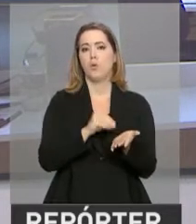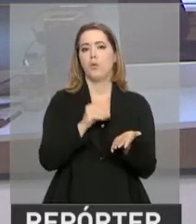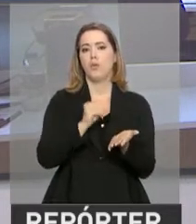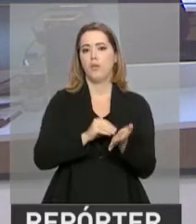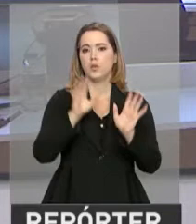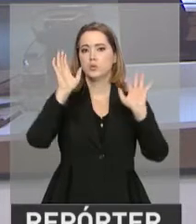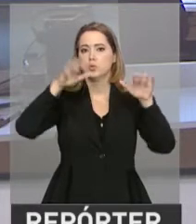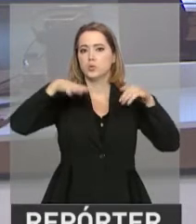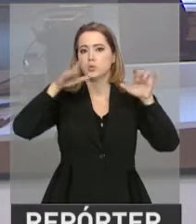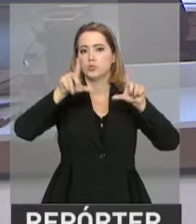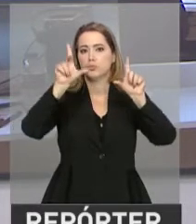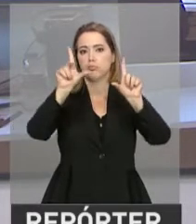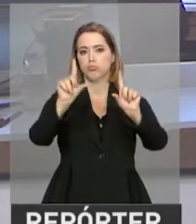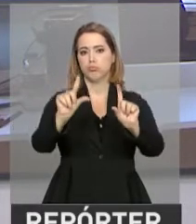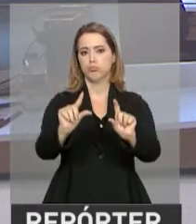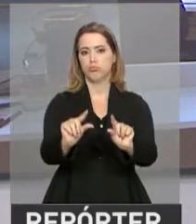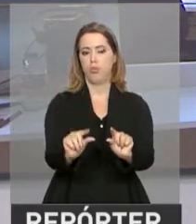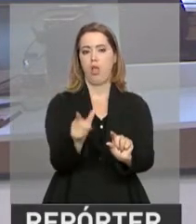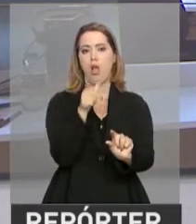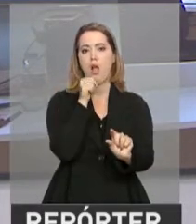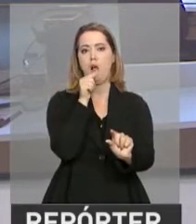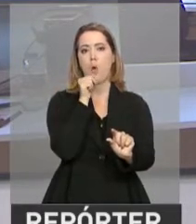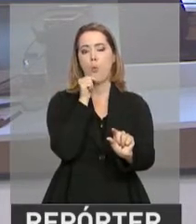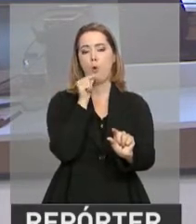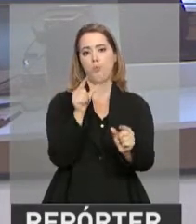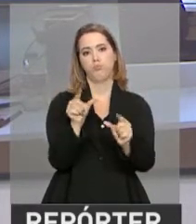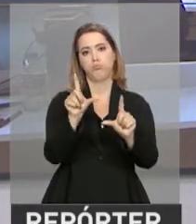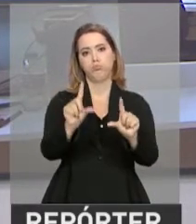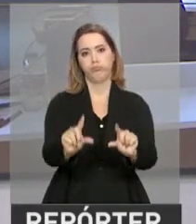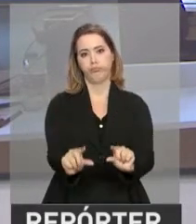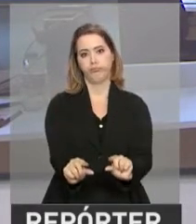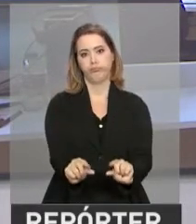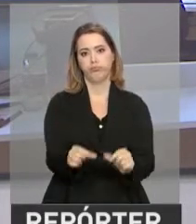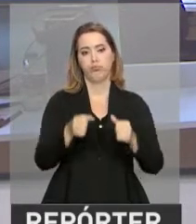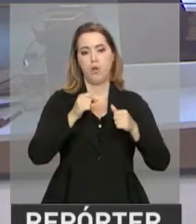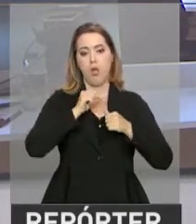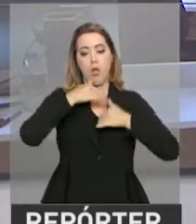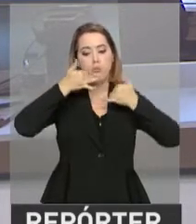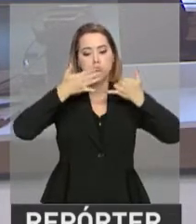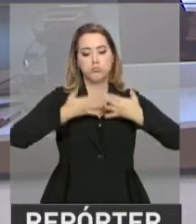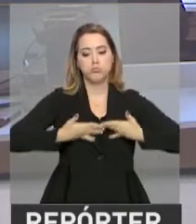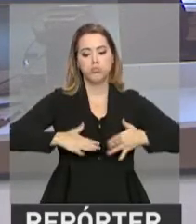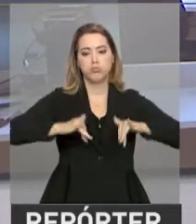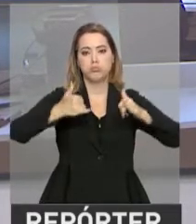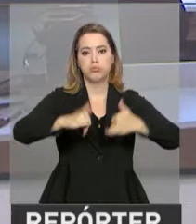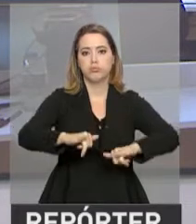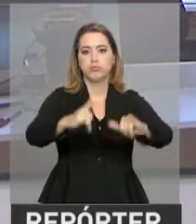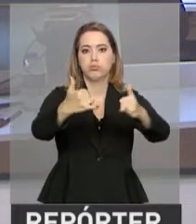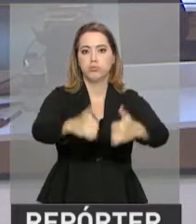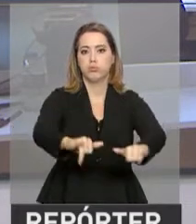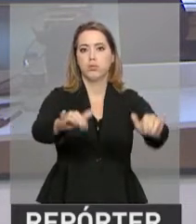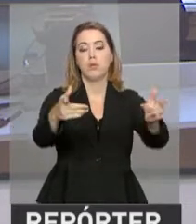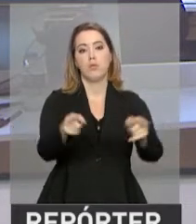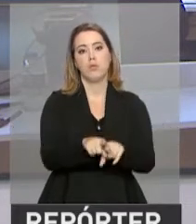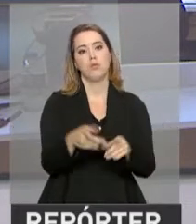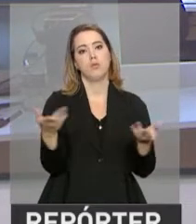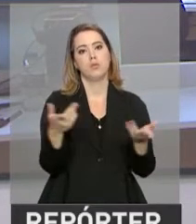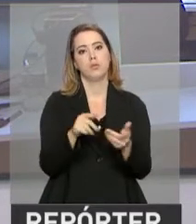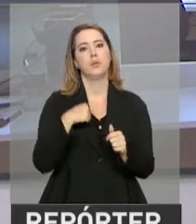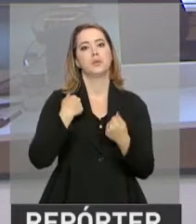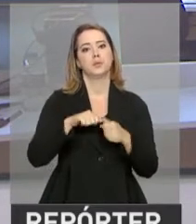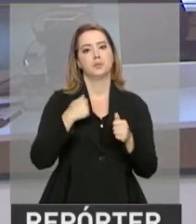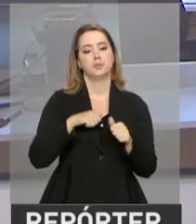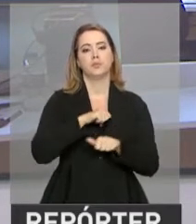chuvas levou à redução no armazenamento de água nos reservatórios das hidrelétricas e por esse motivo usinas térmicas foram acionadas